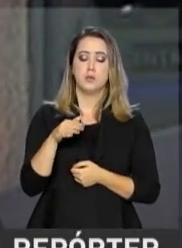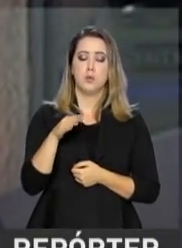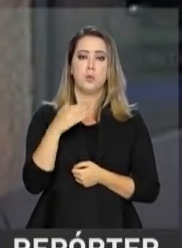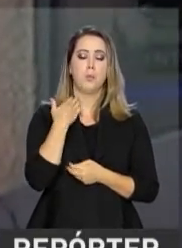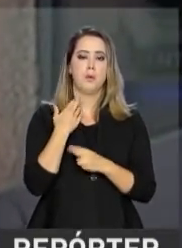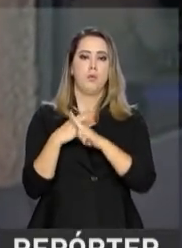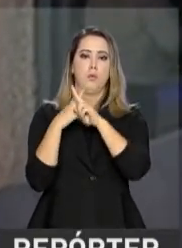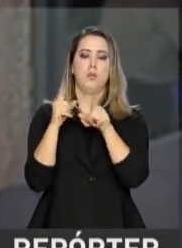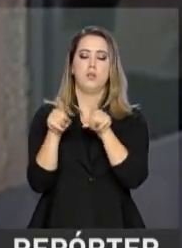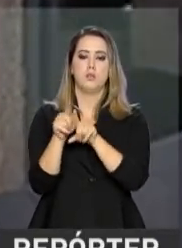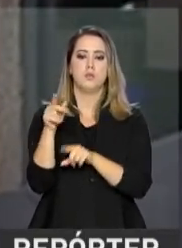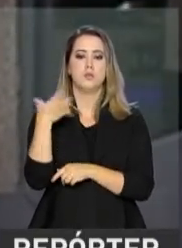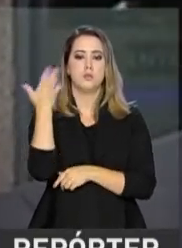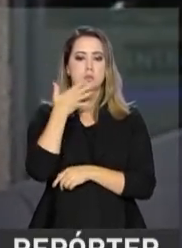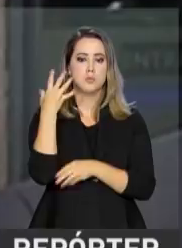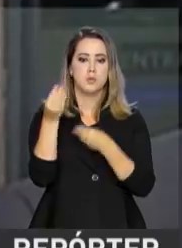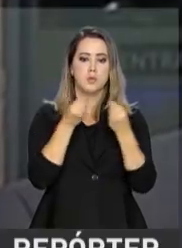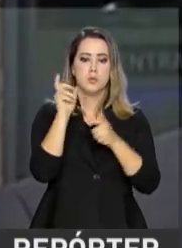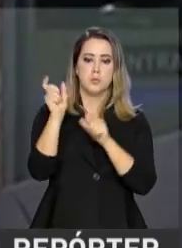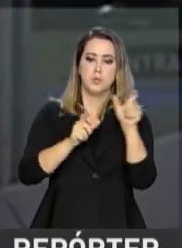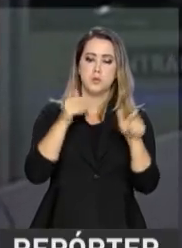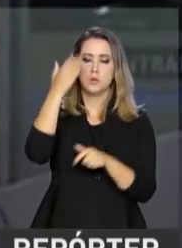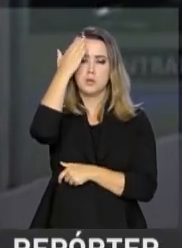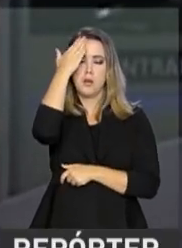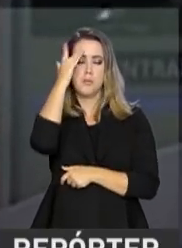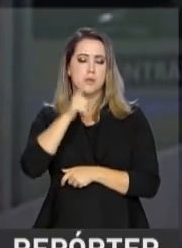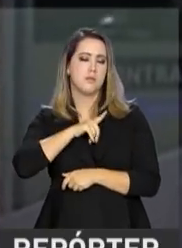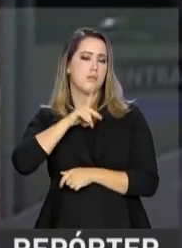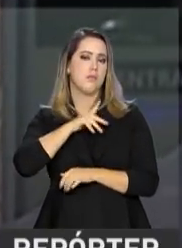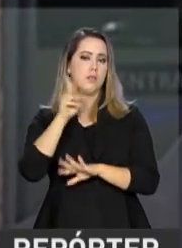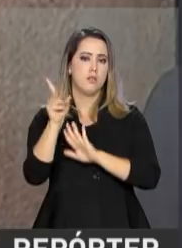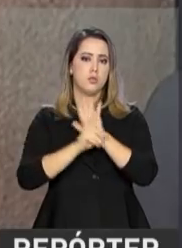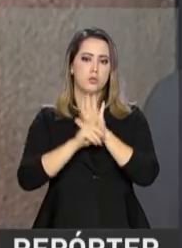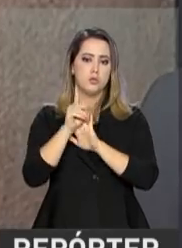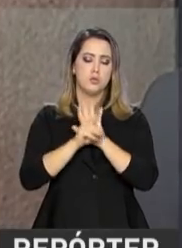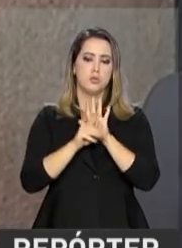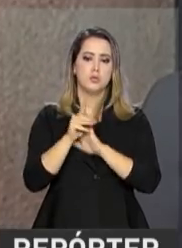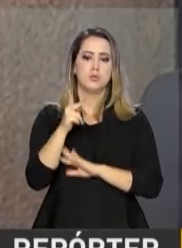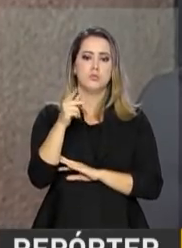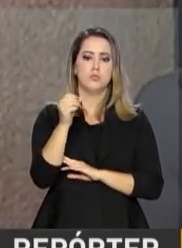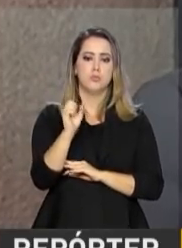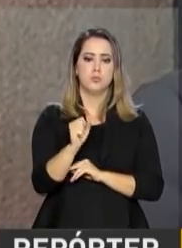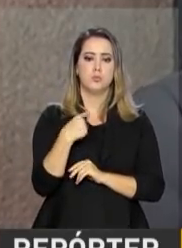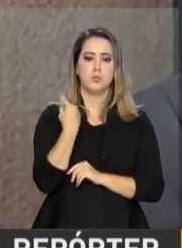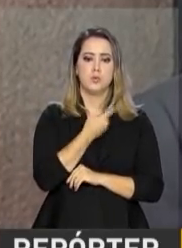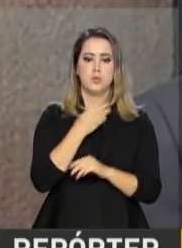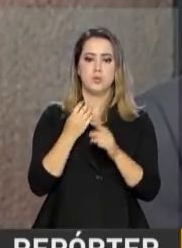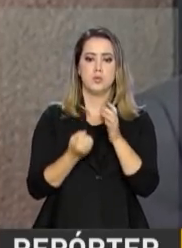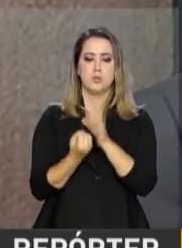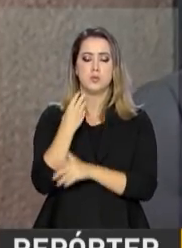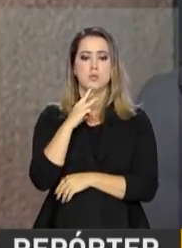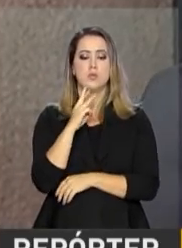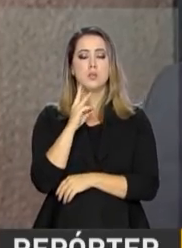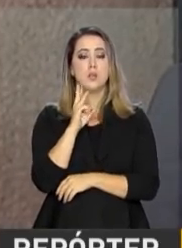explica como trabalhador faz para saber se têm direito ao benefício nós criamos um site